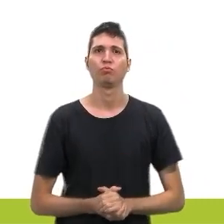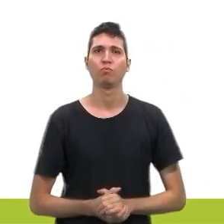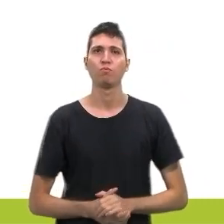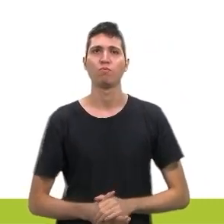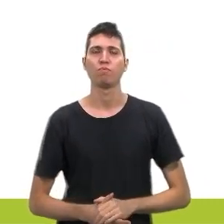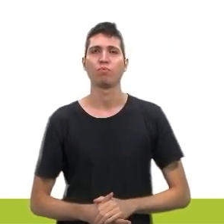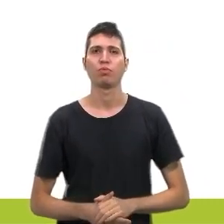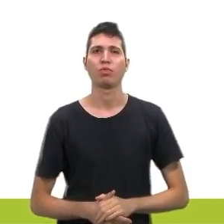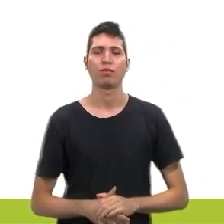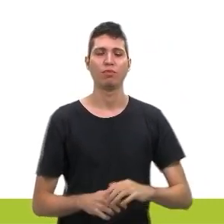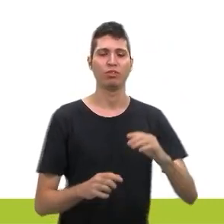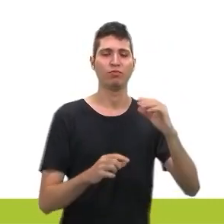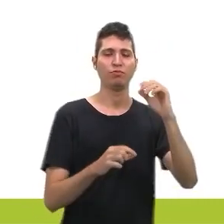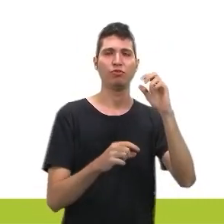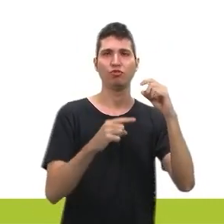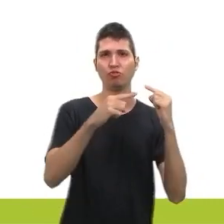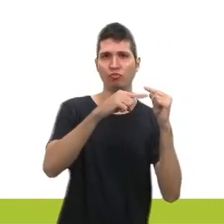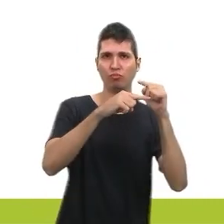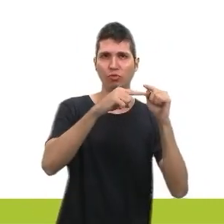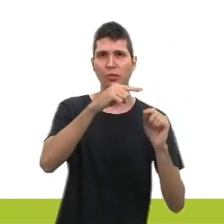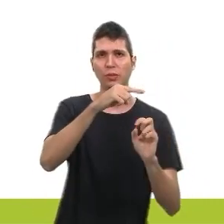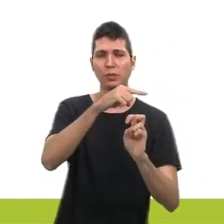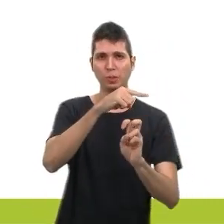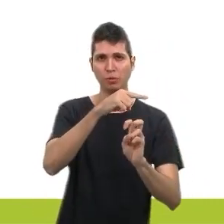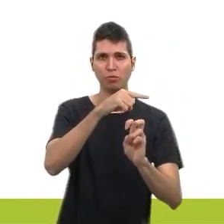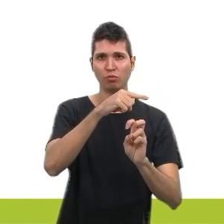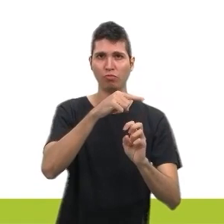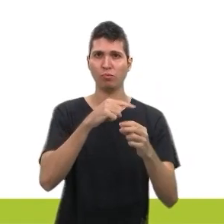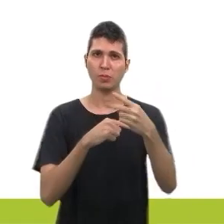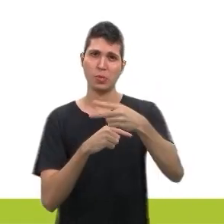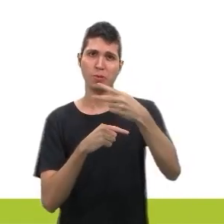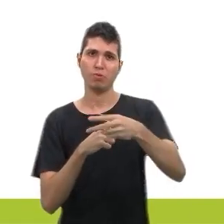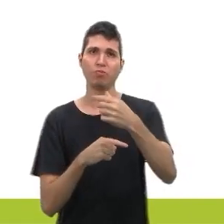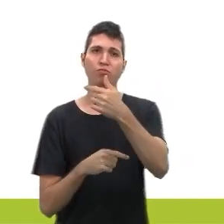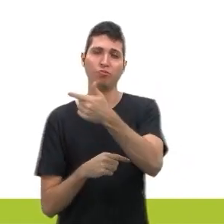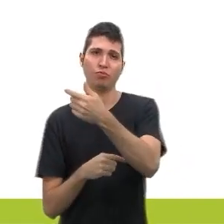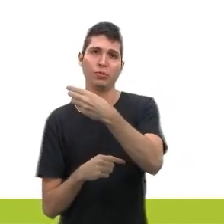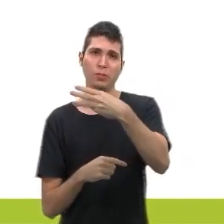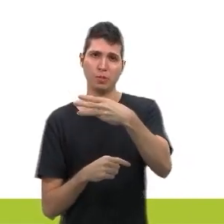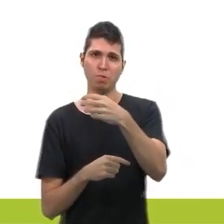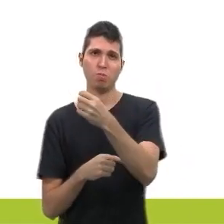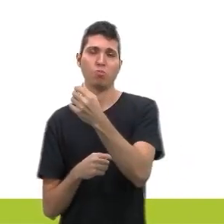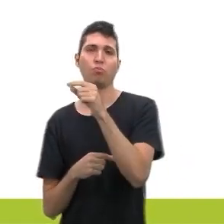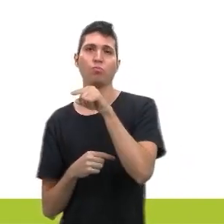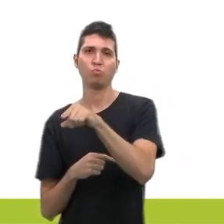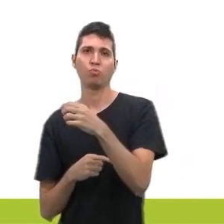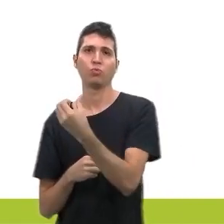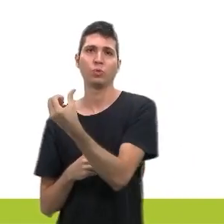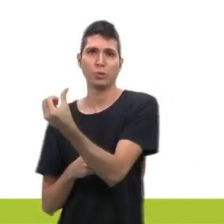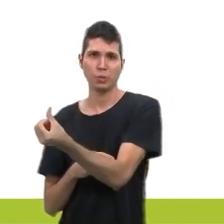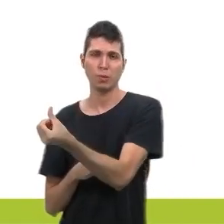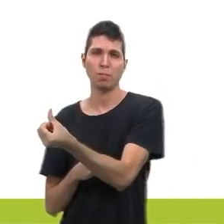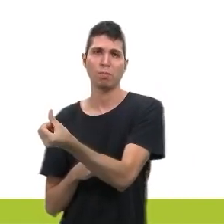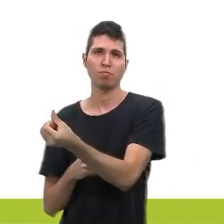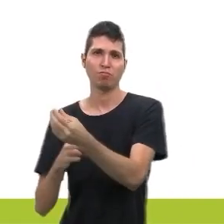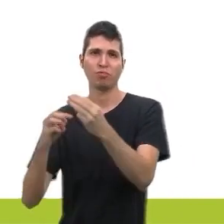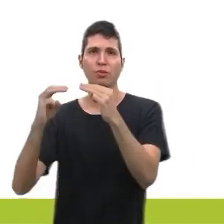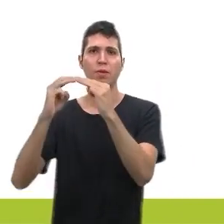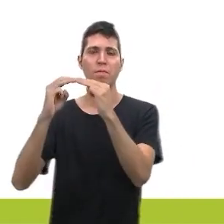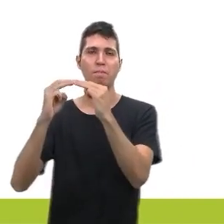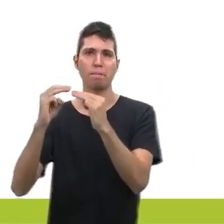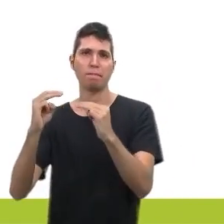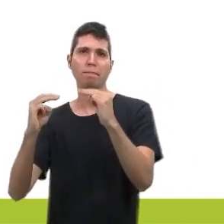dividido por 5 vai dar exatamente 23,6. Essa seria a média aritmética, ou